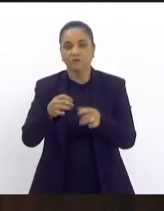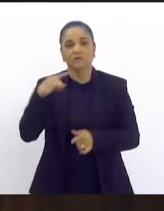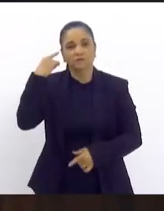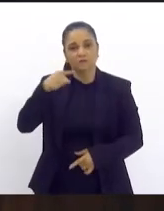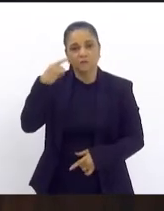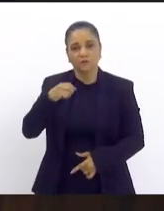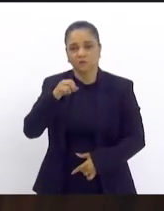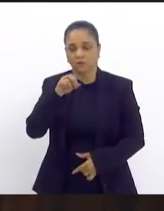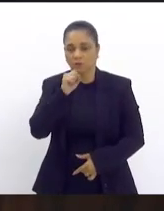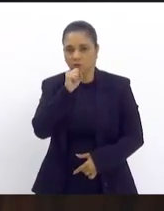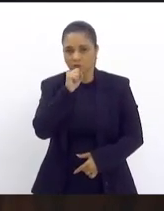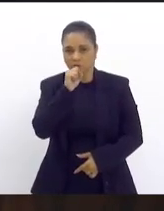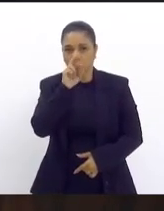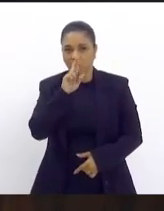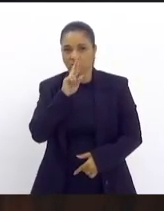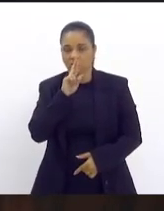Amorim,